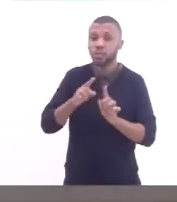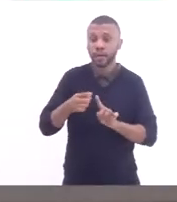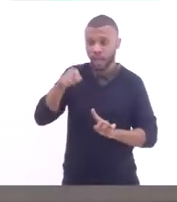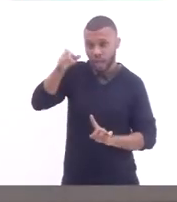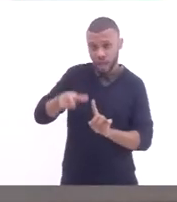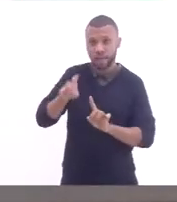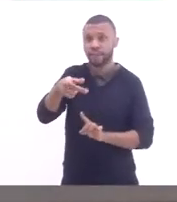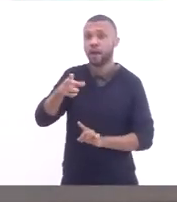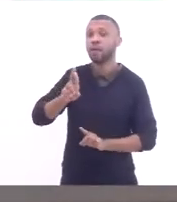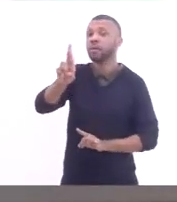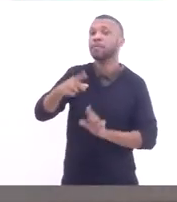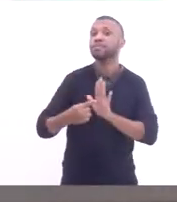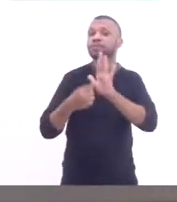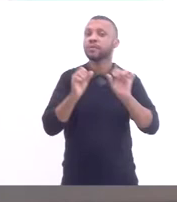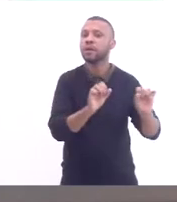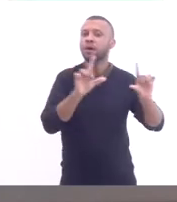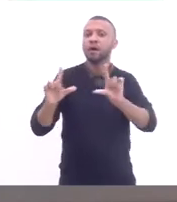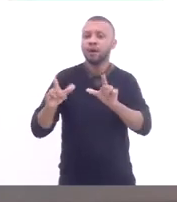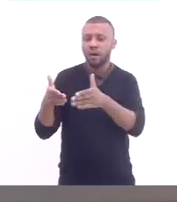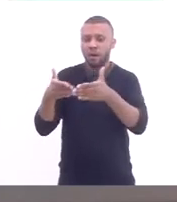favor.